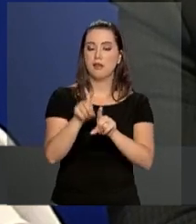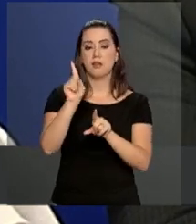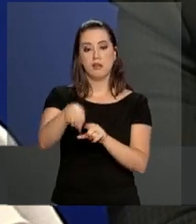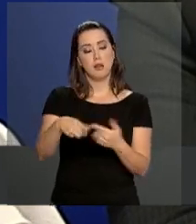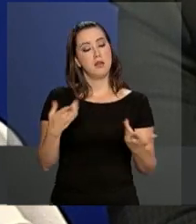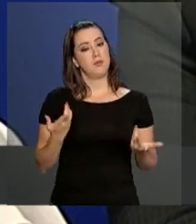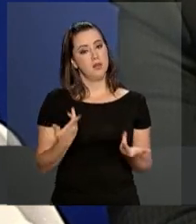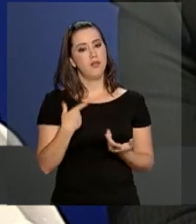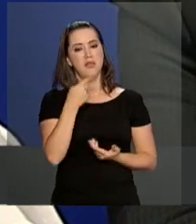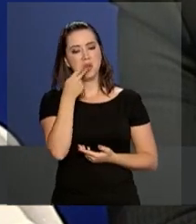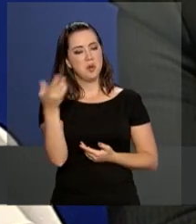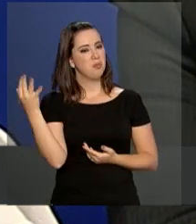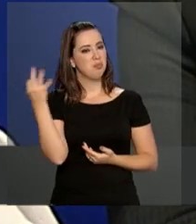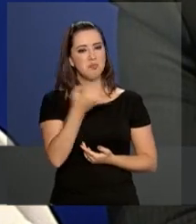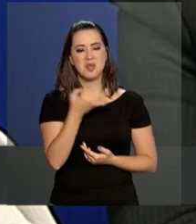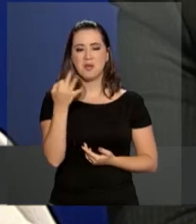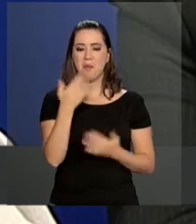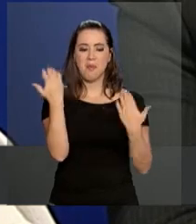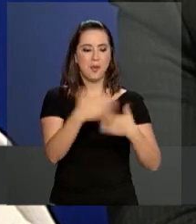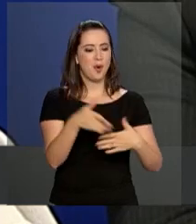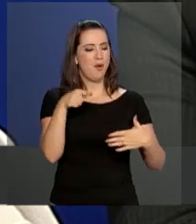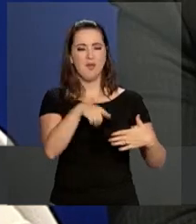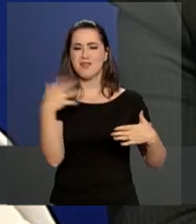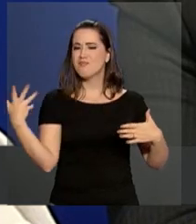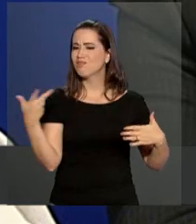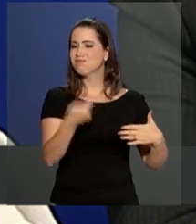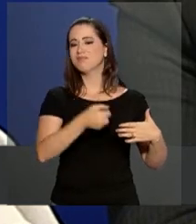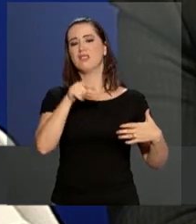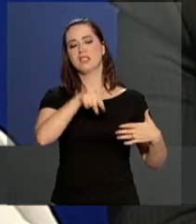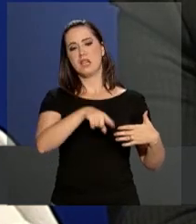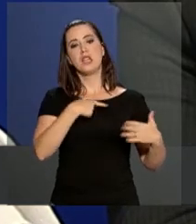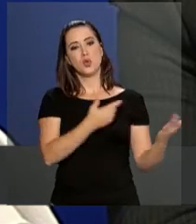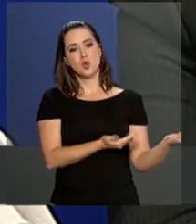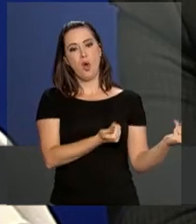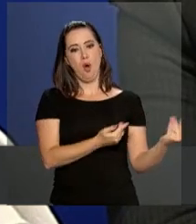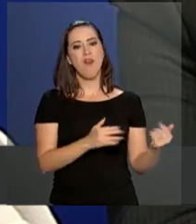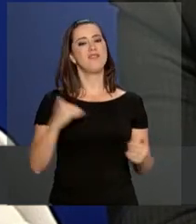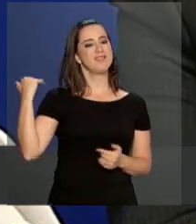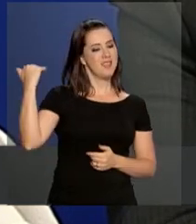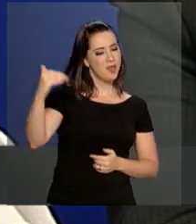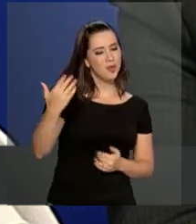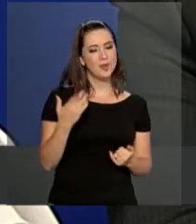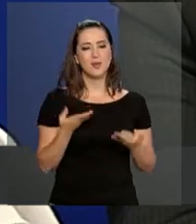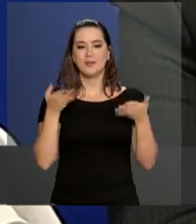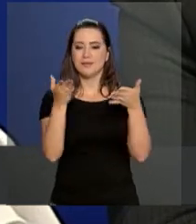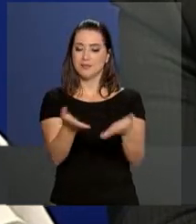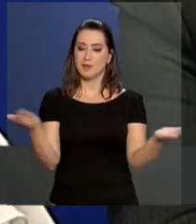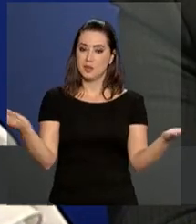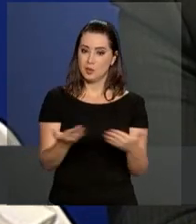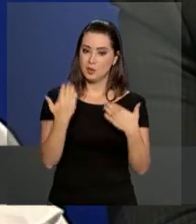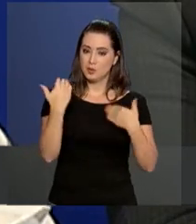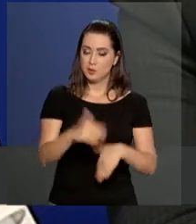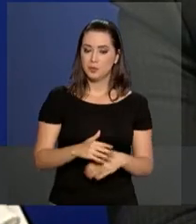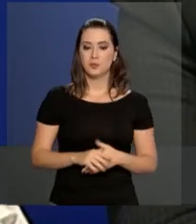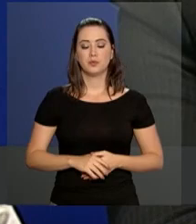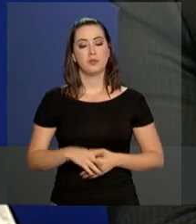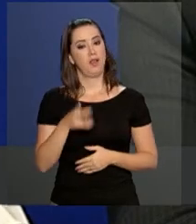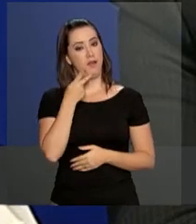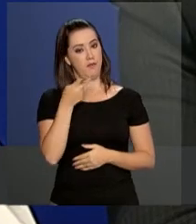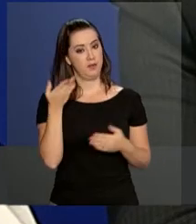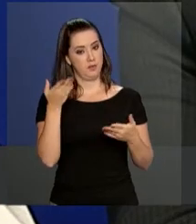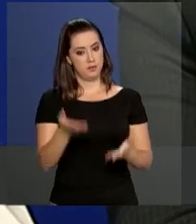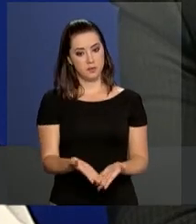documento que eles colocaram na mão dos nossos jovens dos jovens adultos que participaram da prova hoje né dito